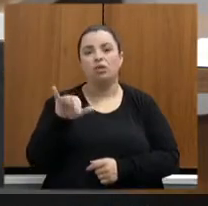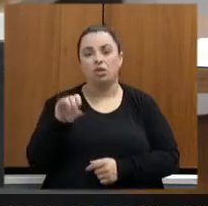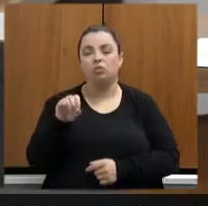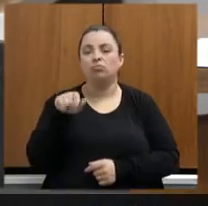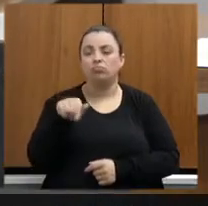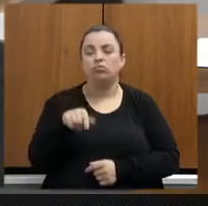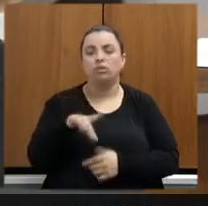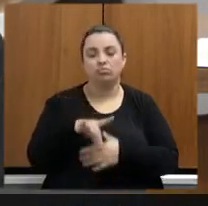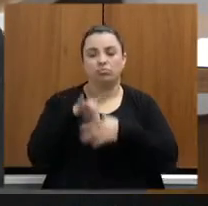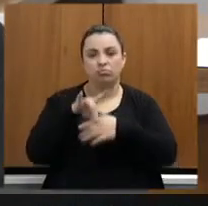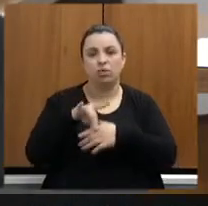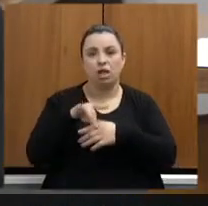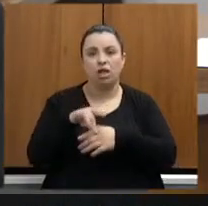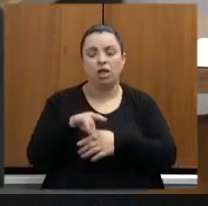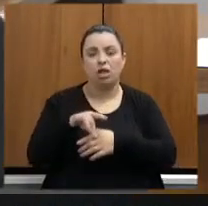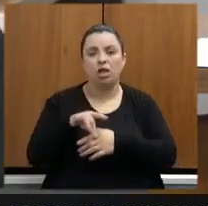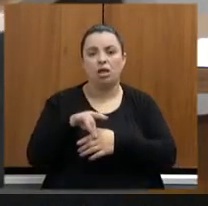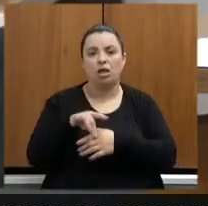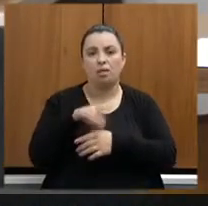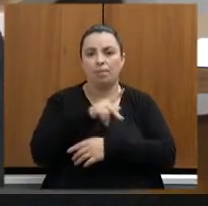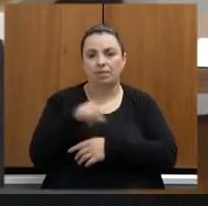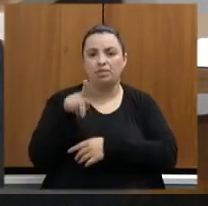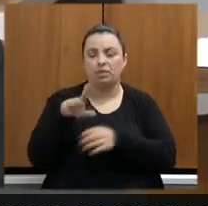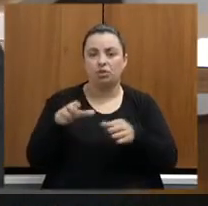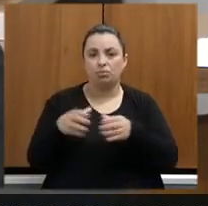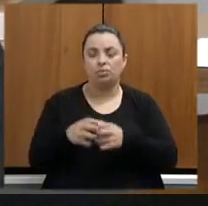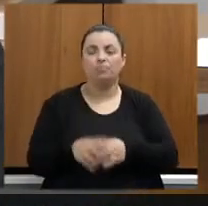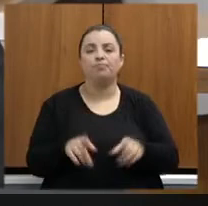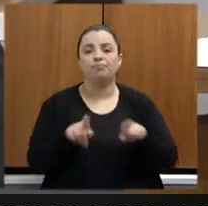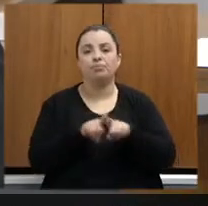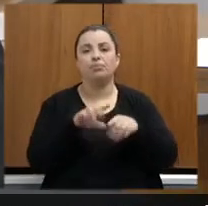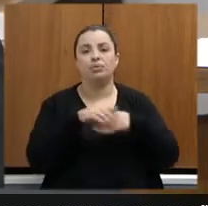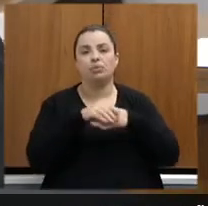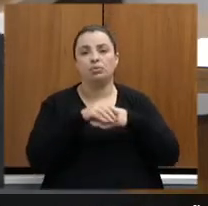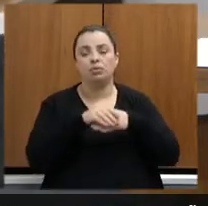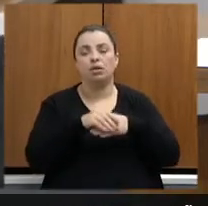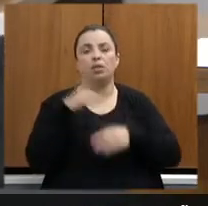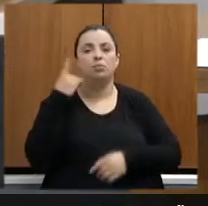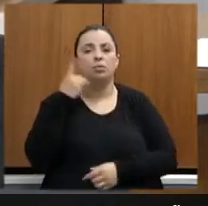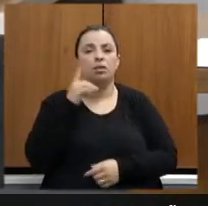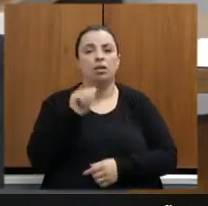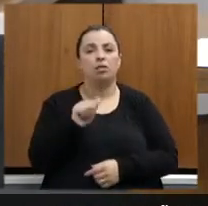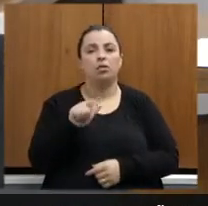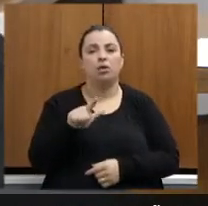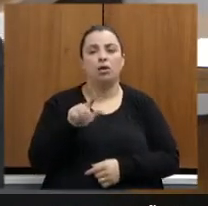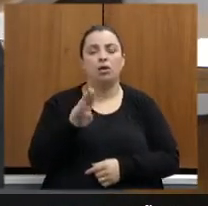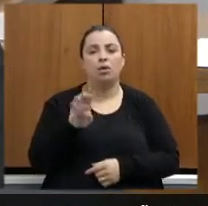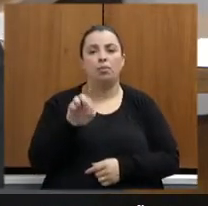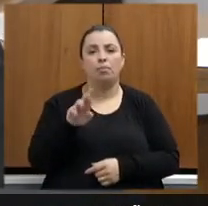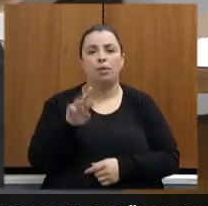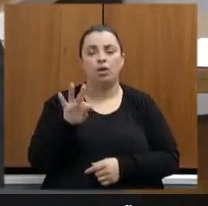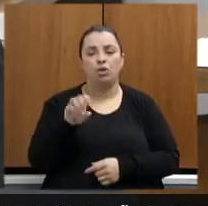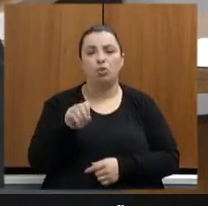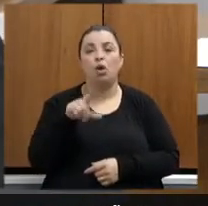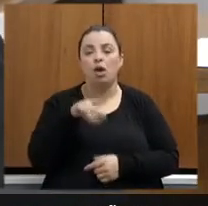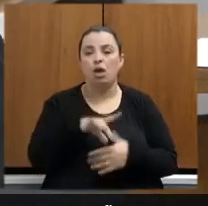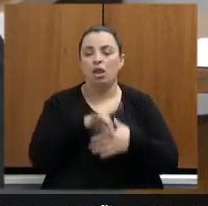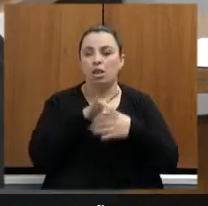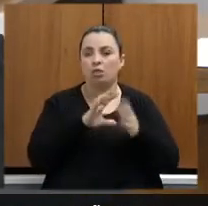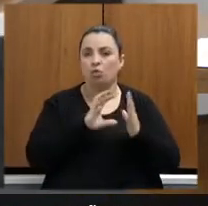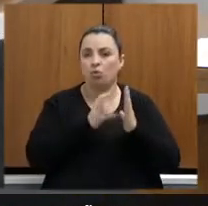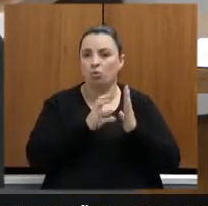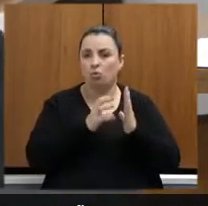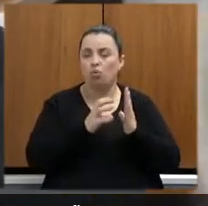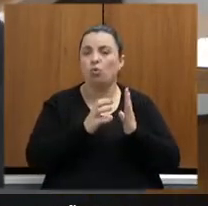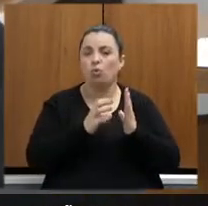complementar o nosso Deputado Roberto Andrade aqui líder do governo e a nossa deputada Beatriz